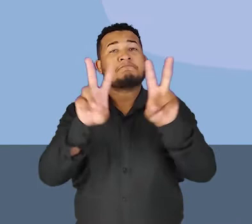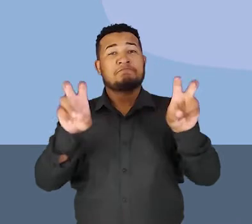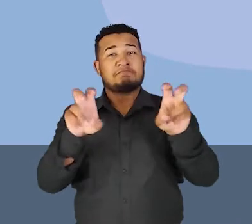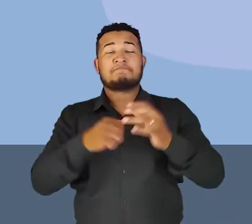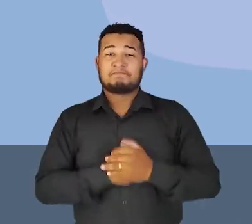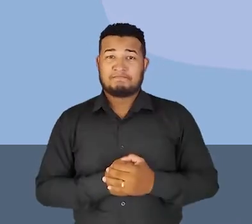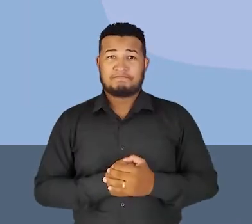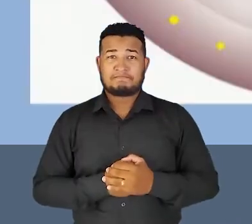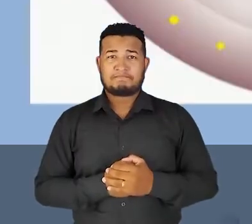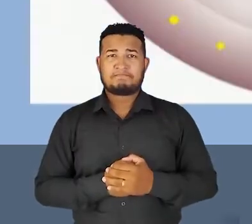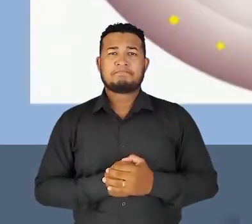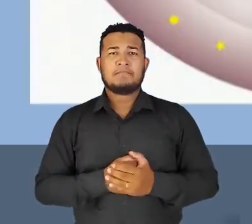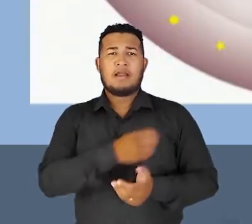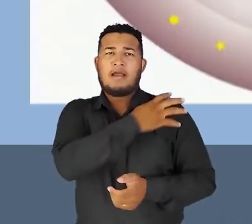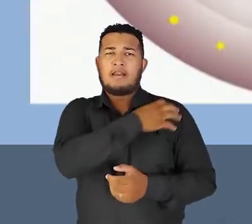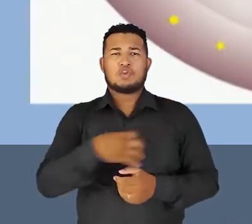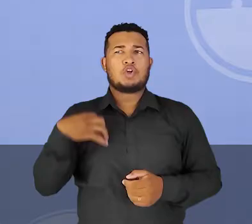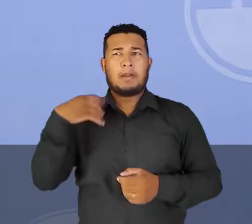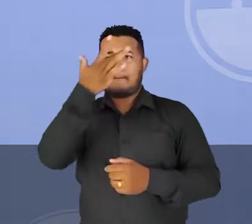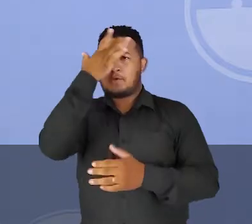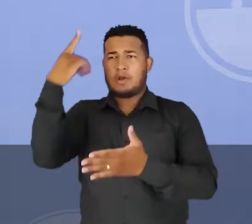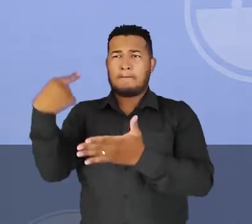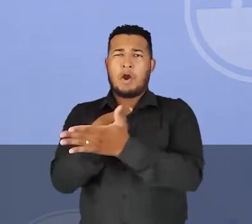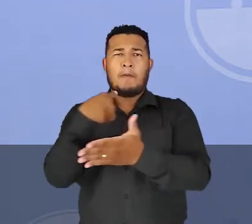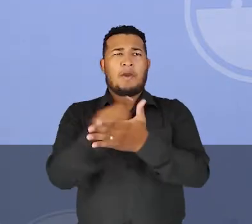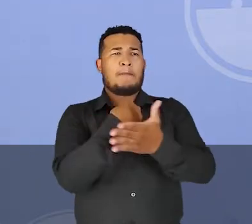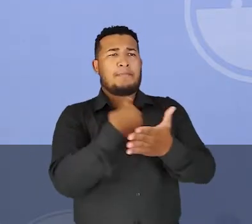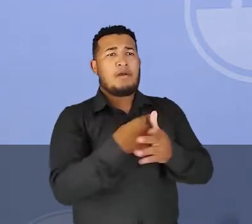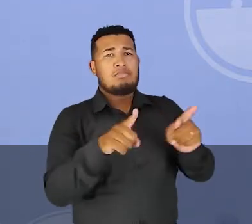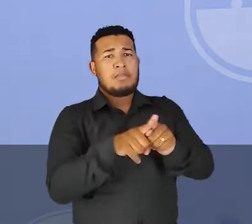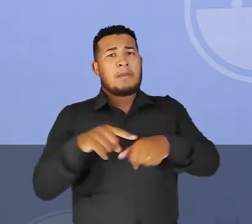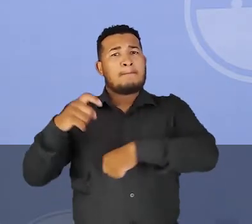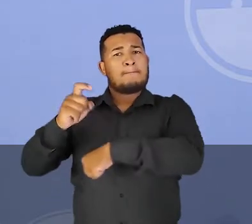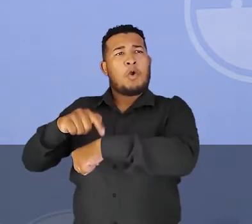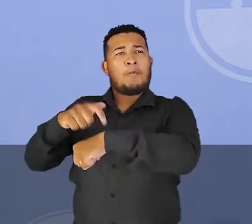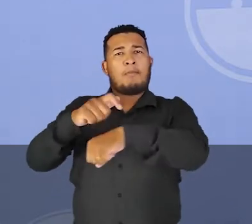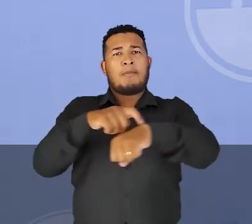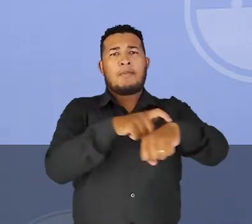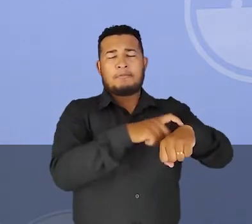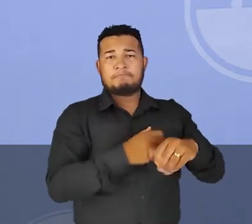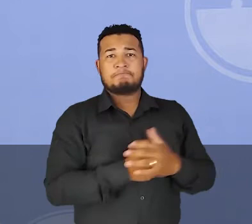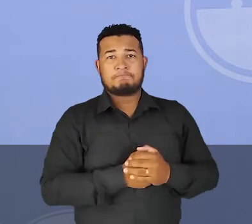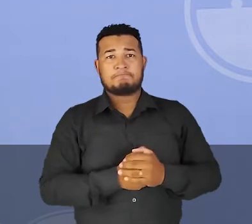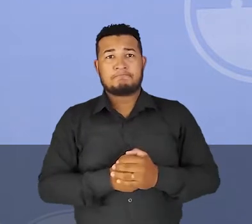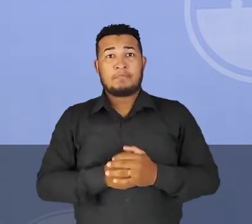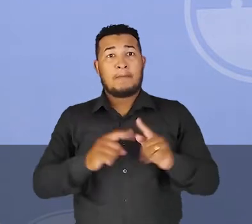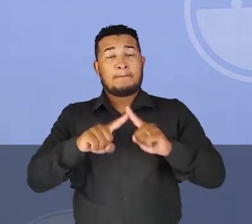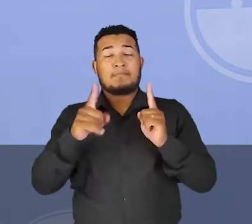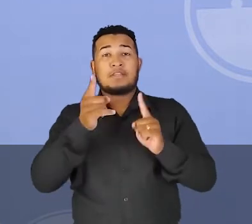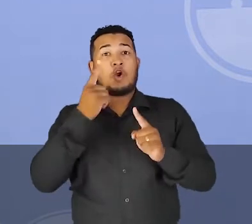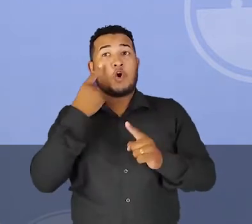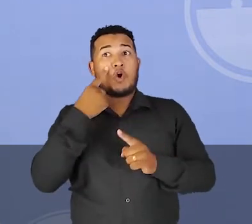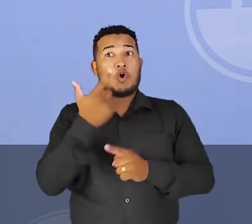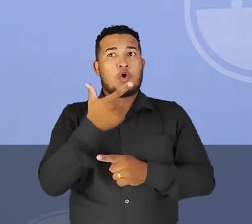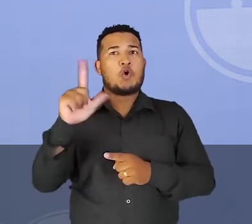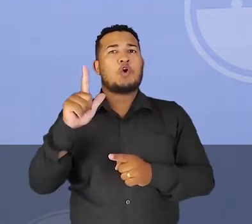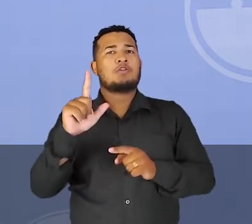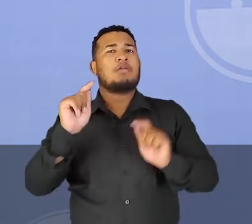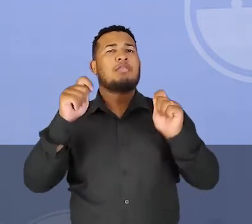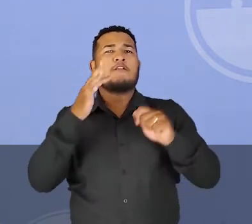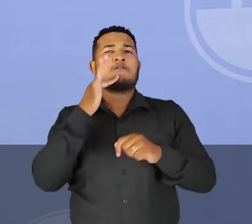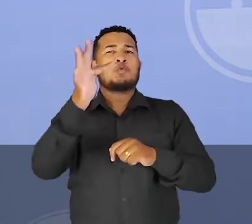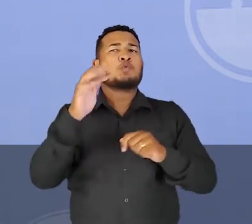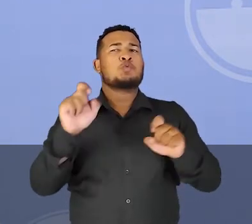ponto. Aristóteles vai ser questionado em muitos outros momentos. Vamos mais um momento que Aristóteles será questionado no